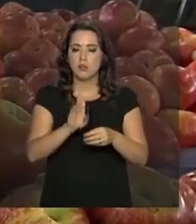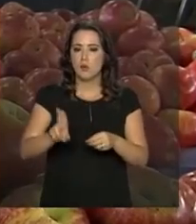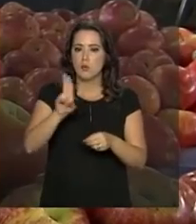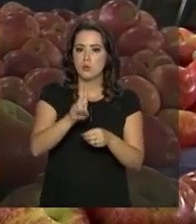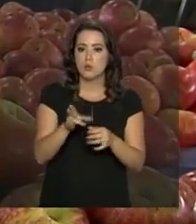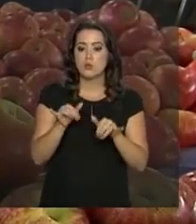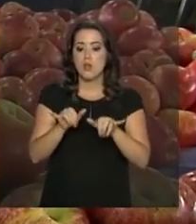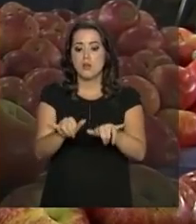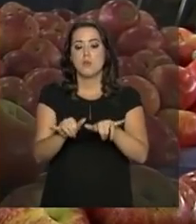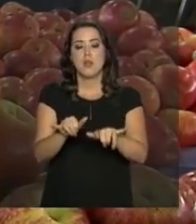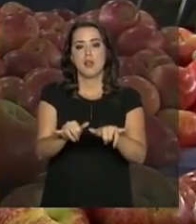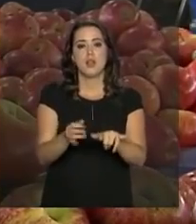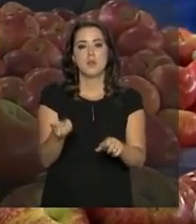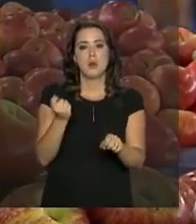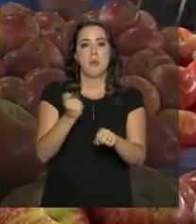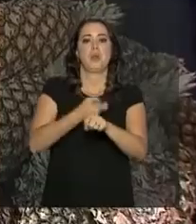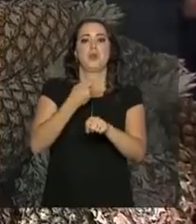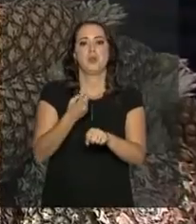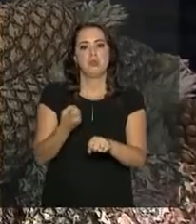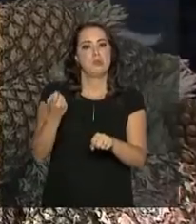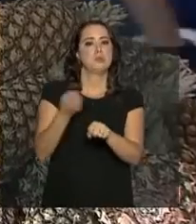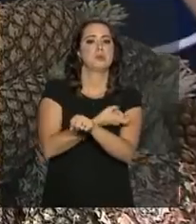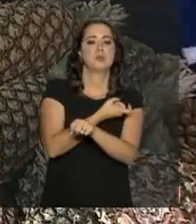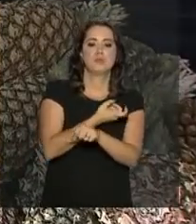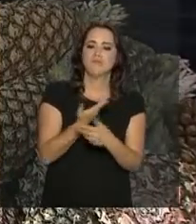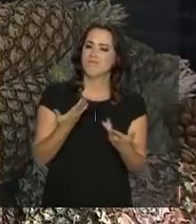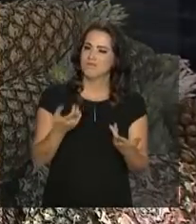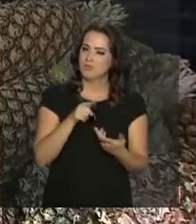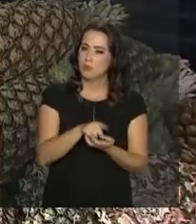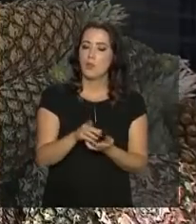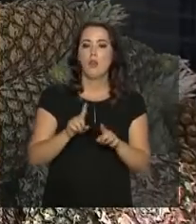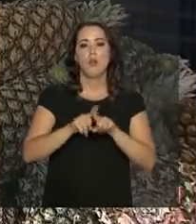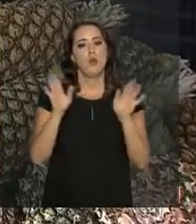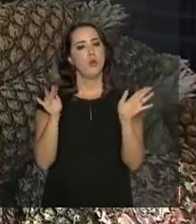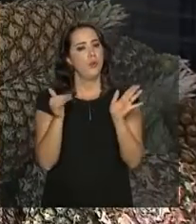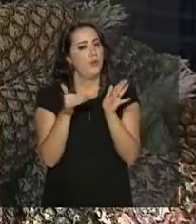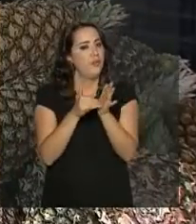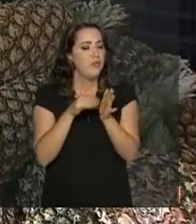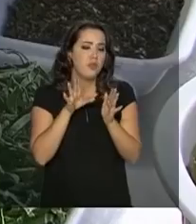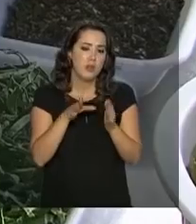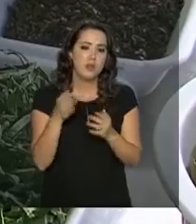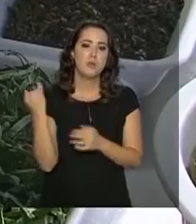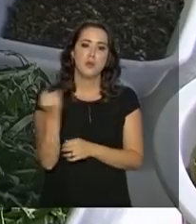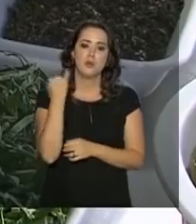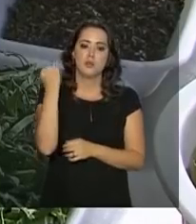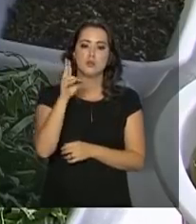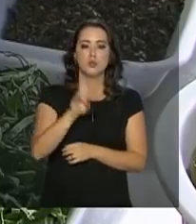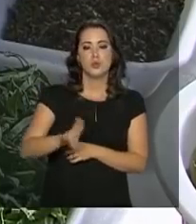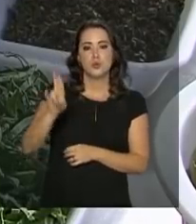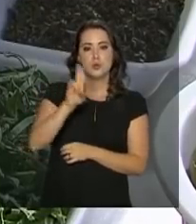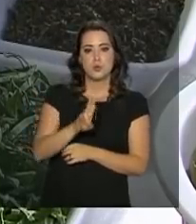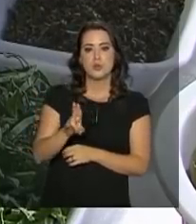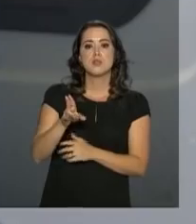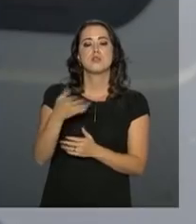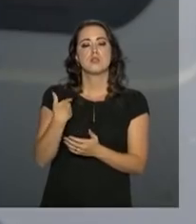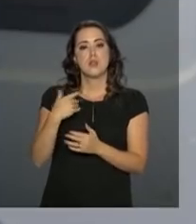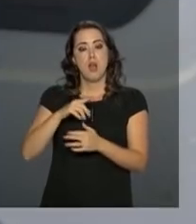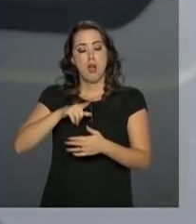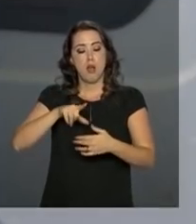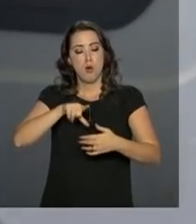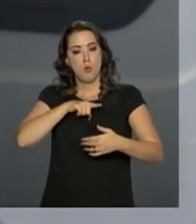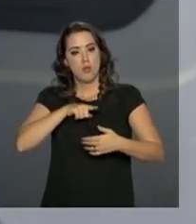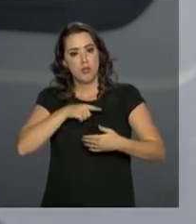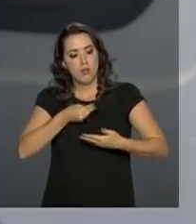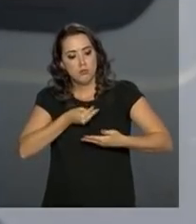nos mercados para não machucar. E o último, mas não menos importante, usar as sobras. É